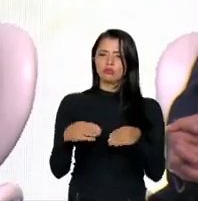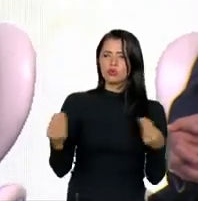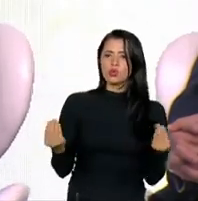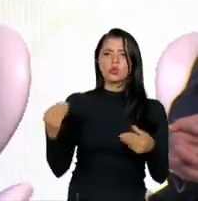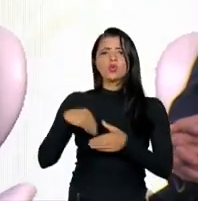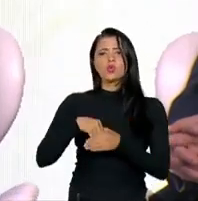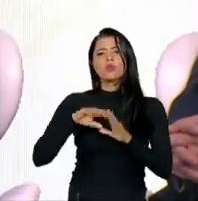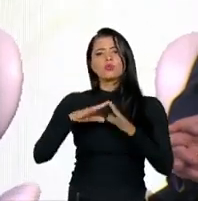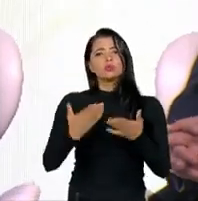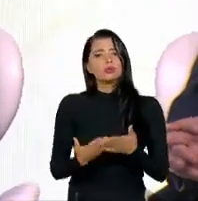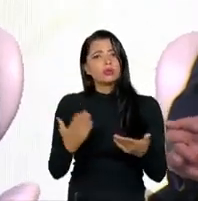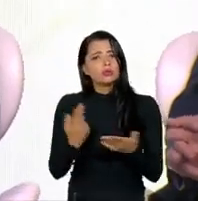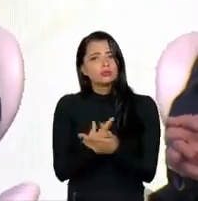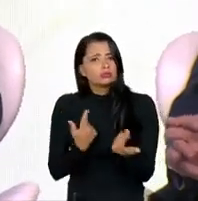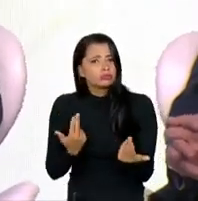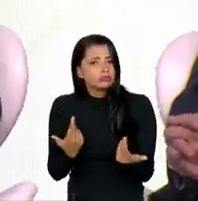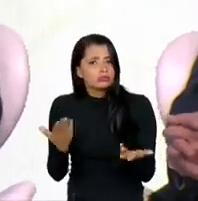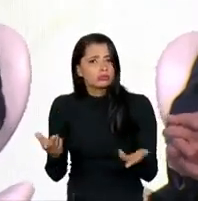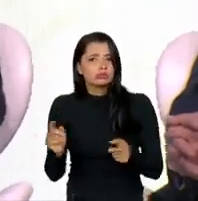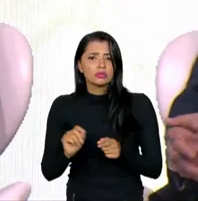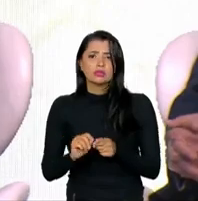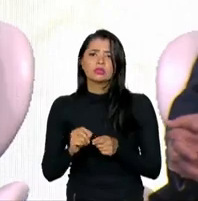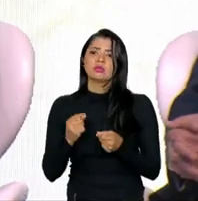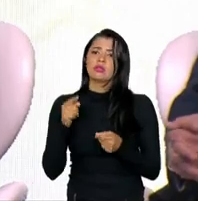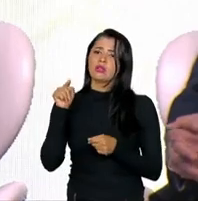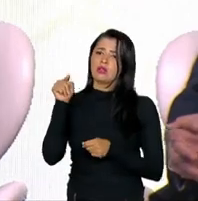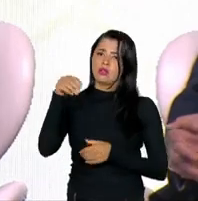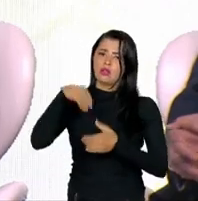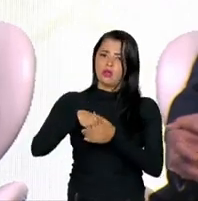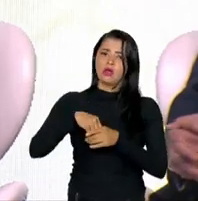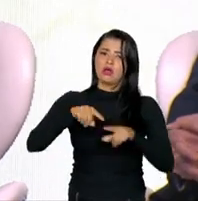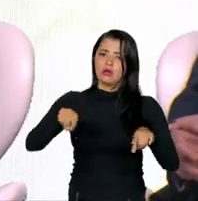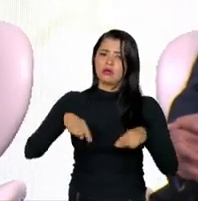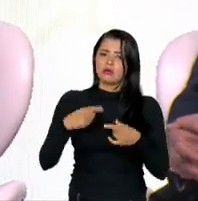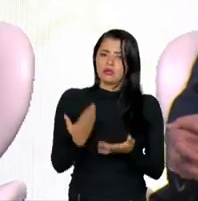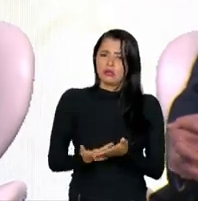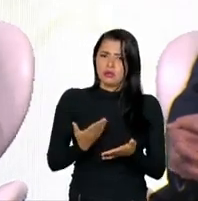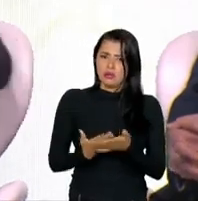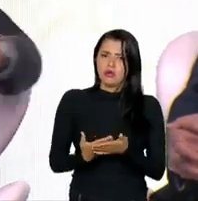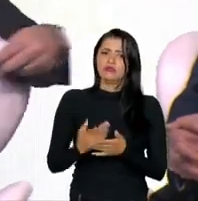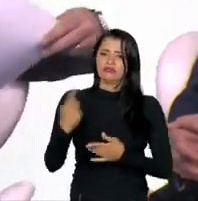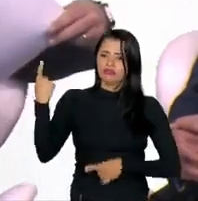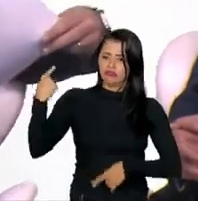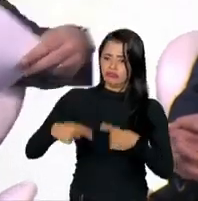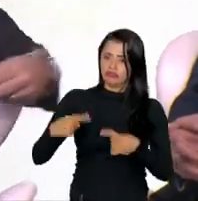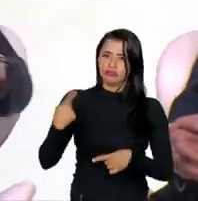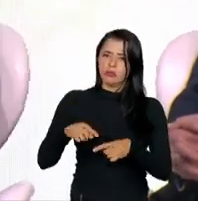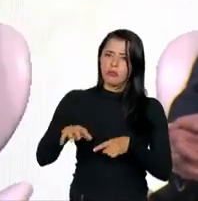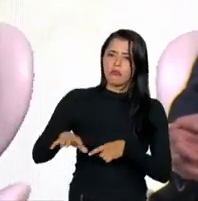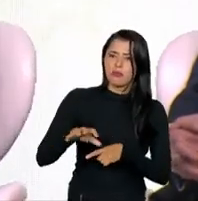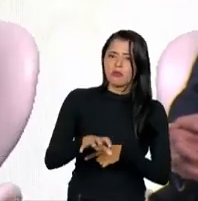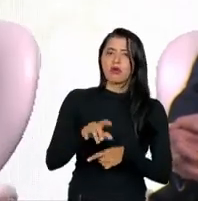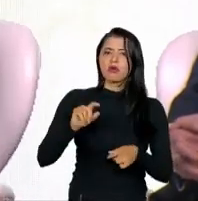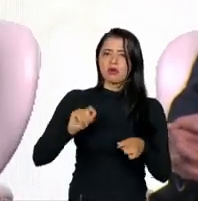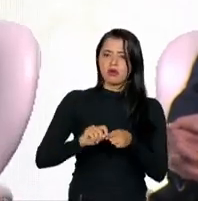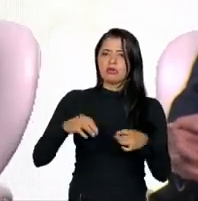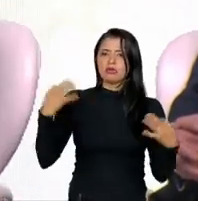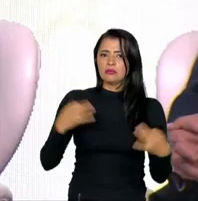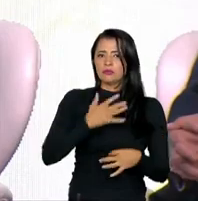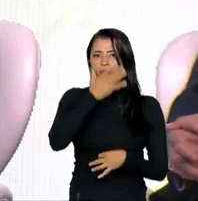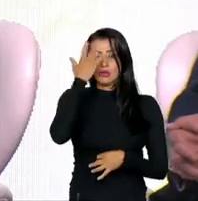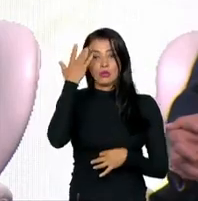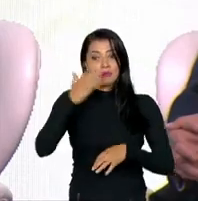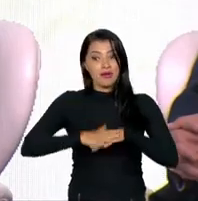dentro das nossas escolas? Fazer com que lá dentro da sala de aula essas políticas intersetorial façam sentido para quem